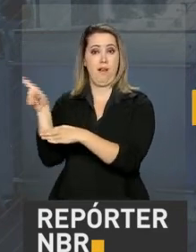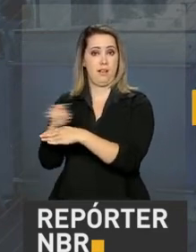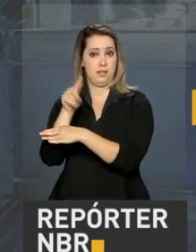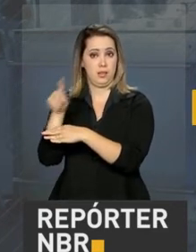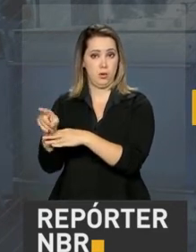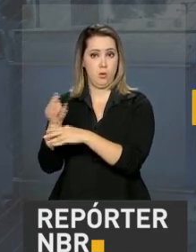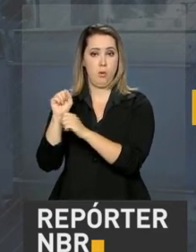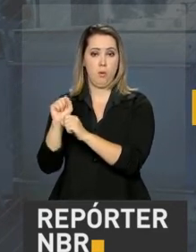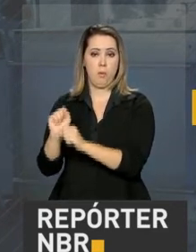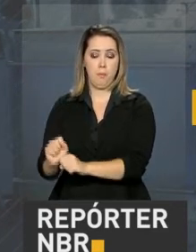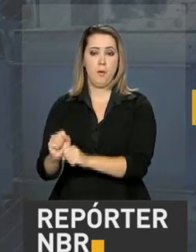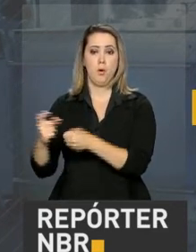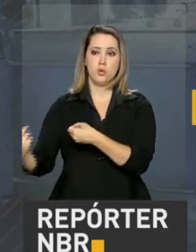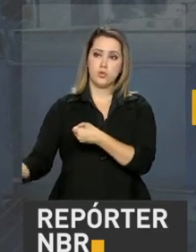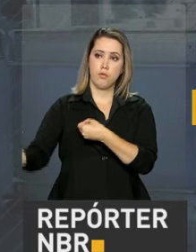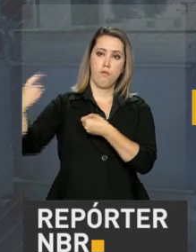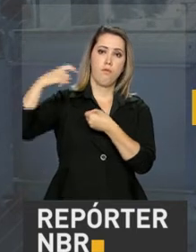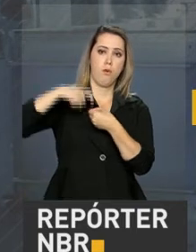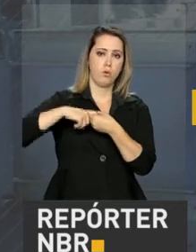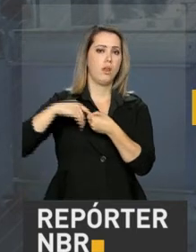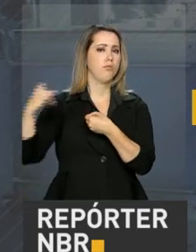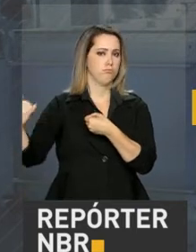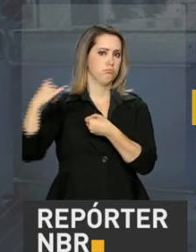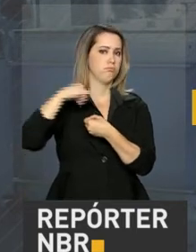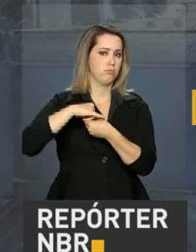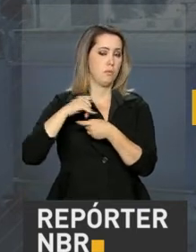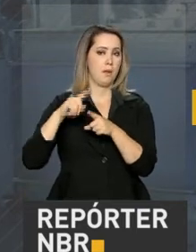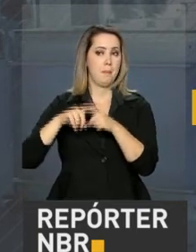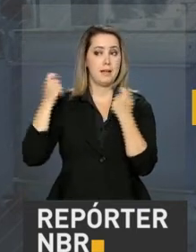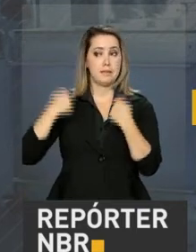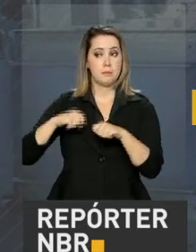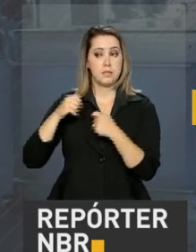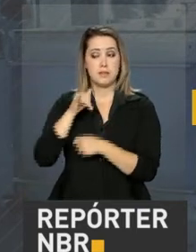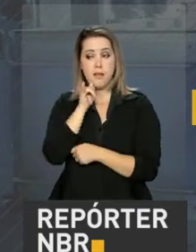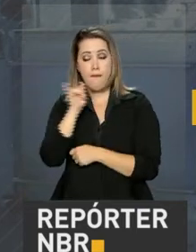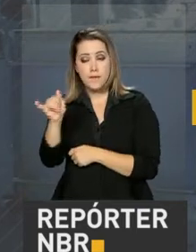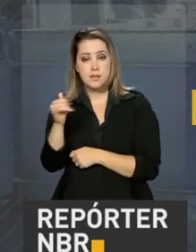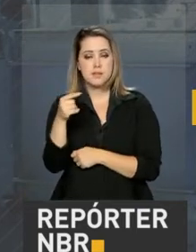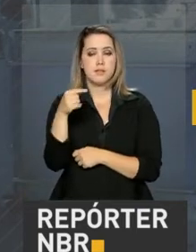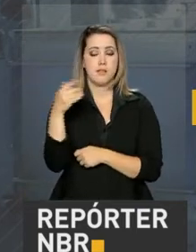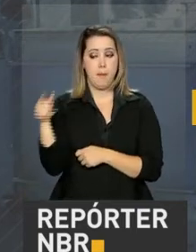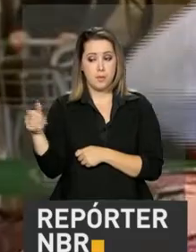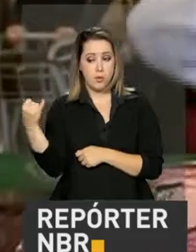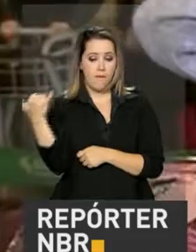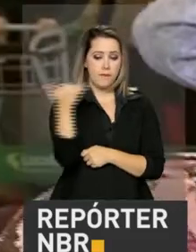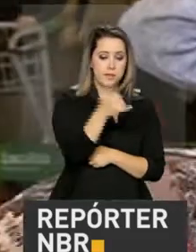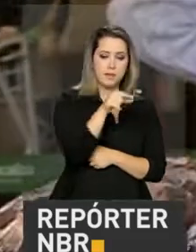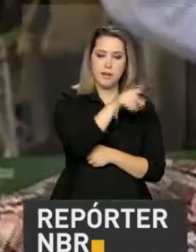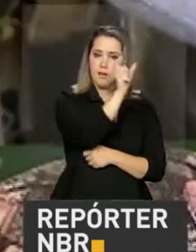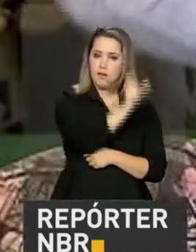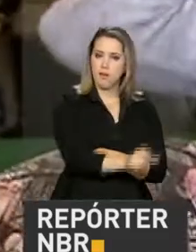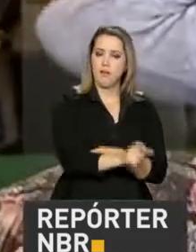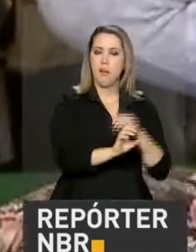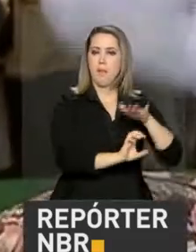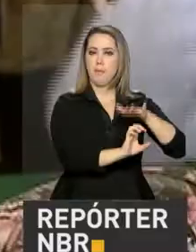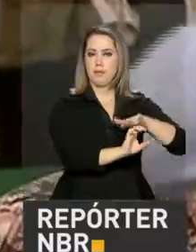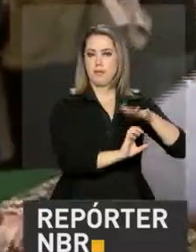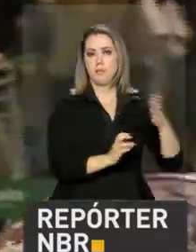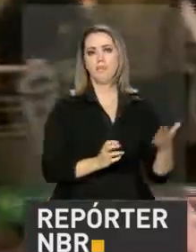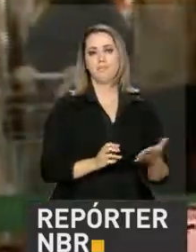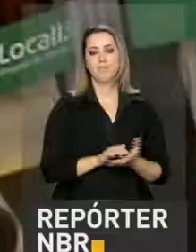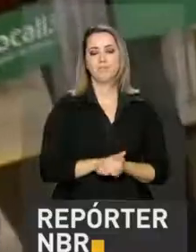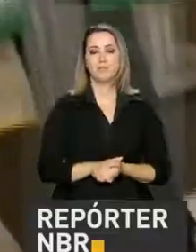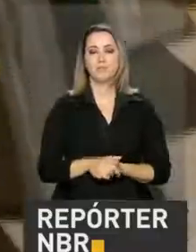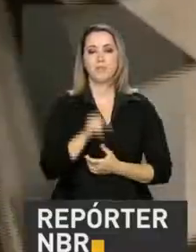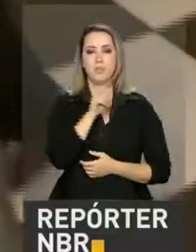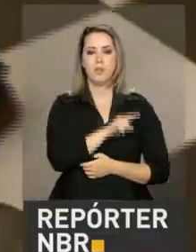não terá mais o retorno cancelado automaticamente, mas o passageiro precisa informar a companhia aérea. Para a designer gráfica Beatriz Lopes,